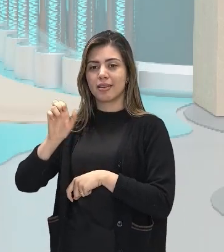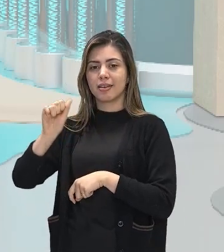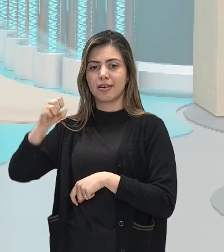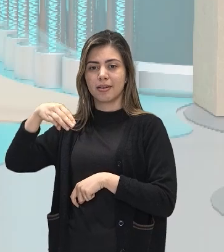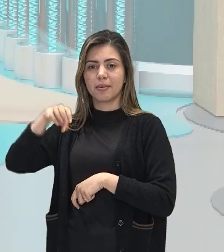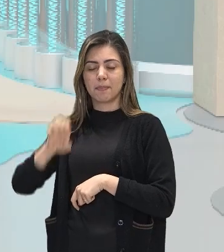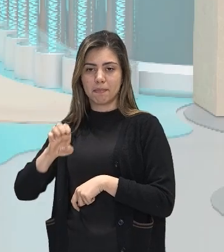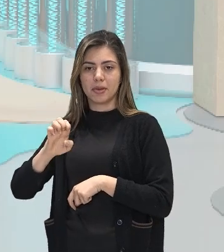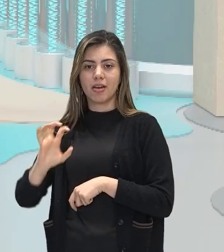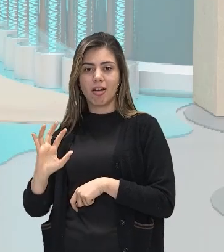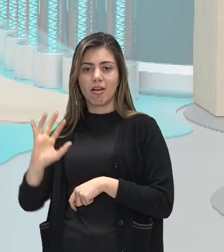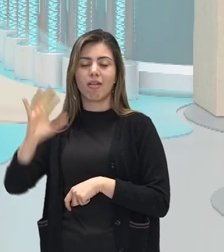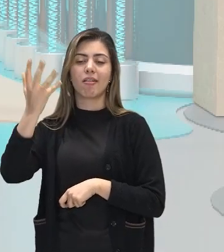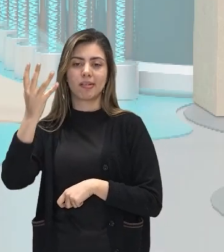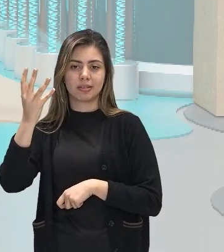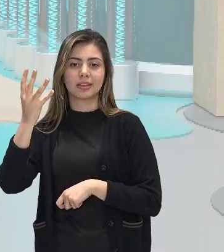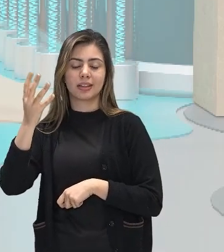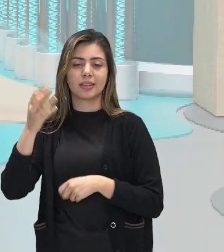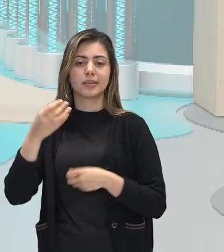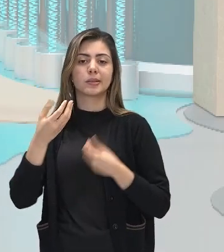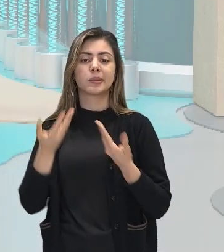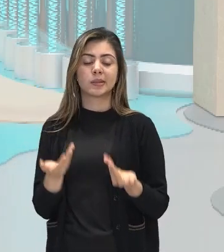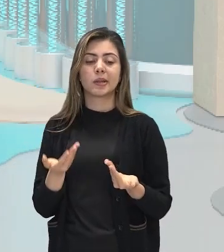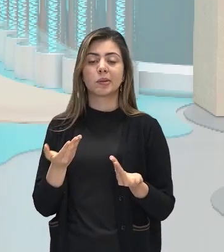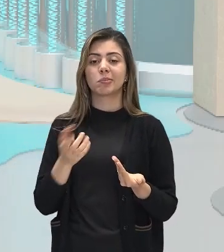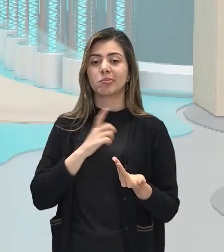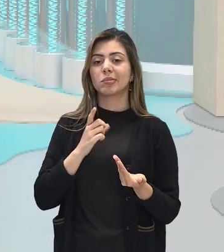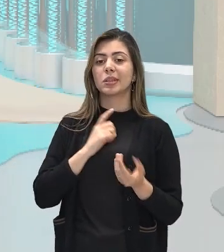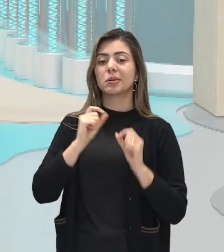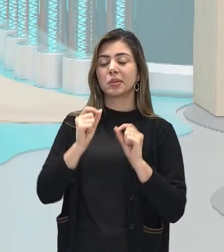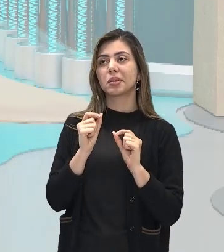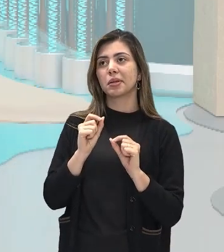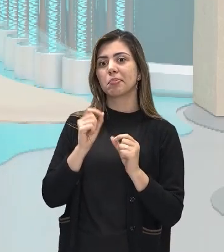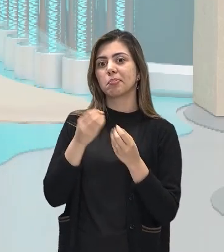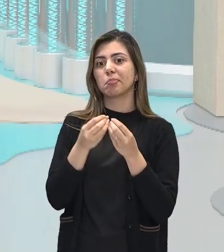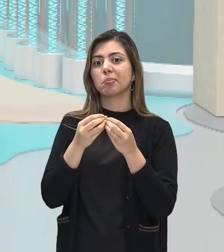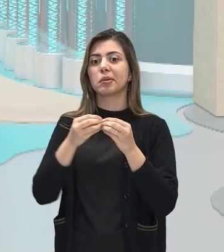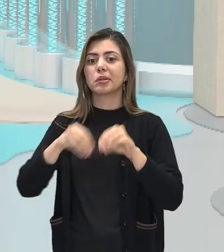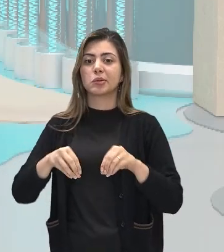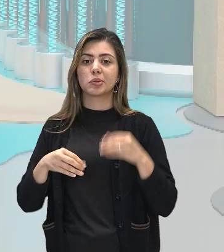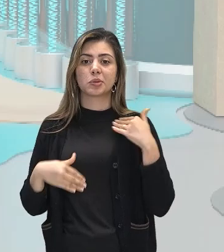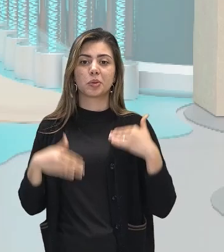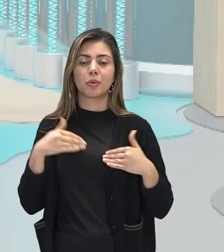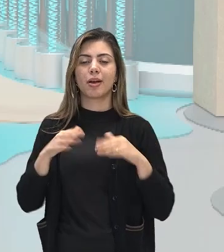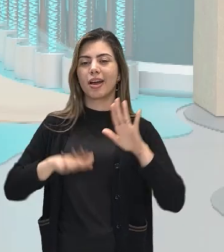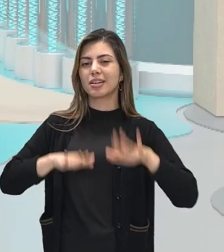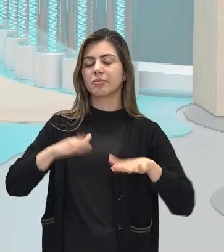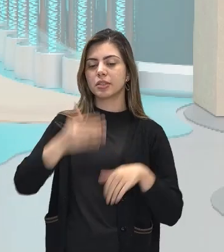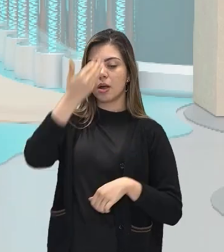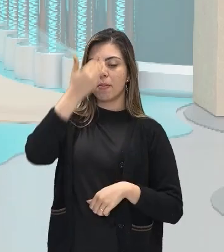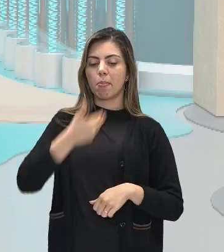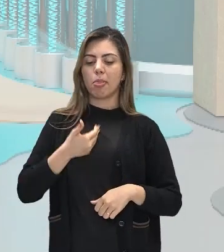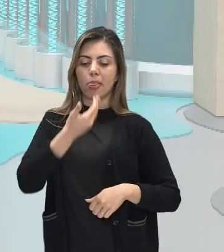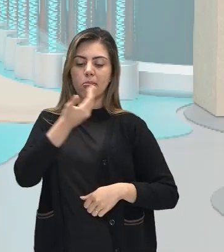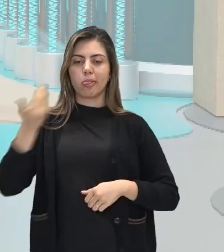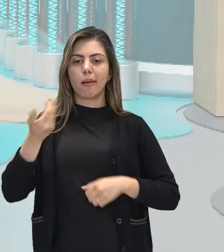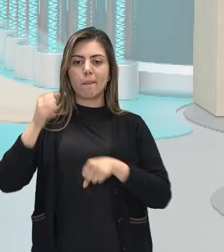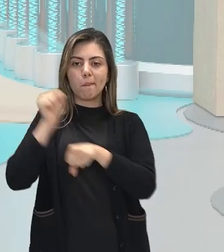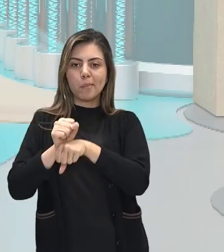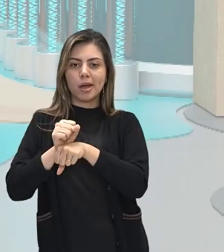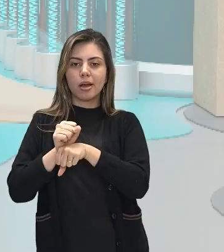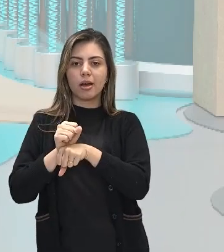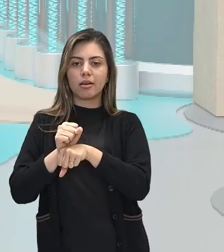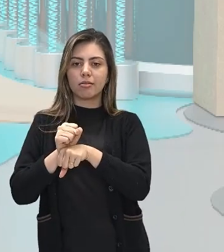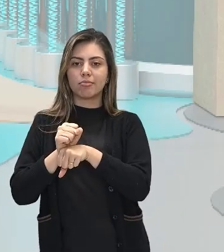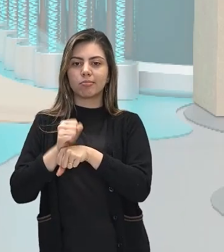derrame, ela acaba ficando com sequelas, como, por exemplo, a paralisia de uma parte do corpo. Às vezes, o rosto